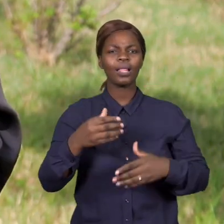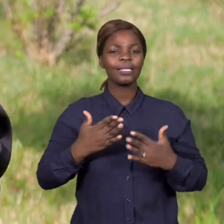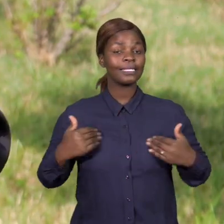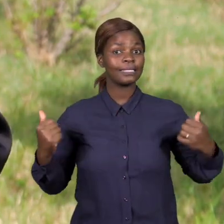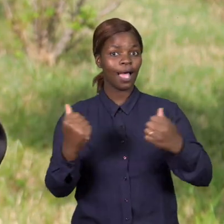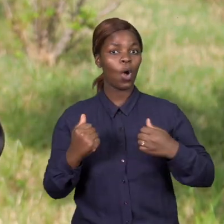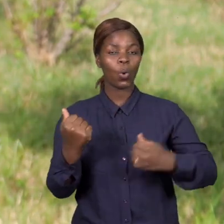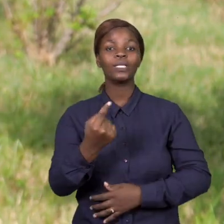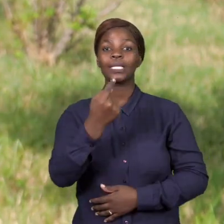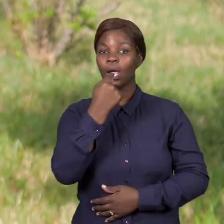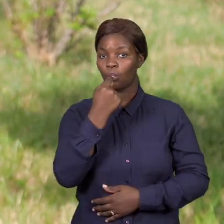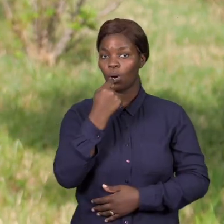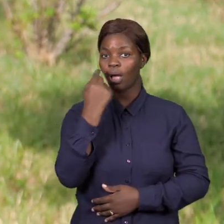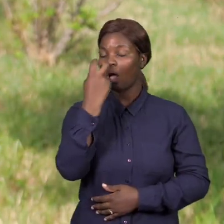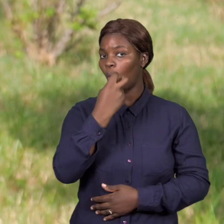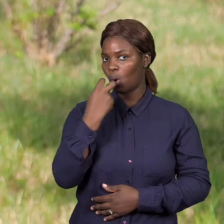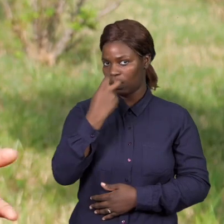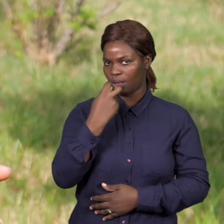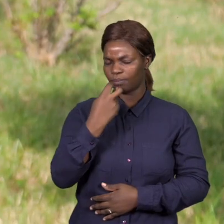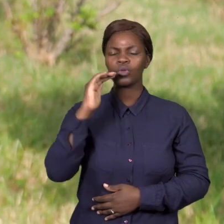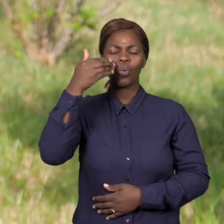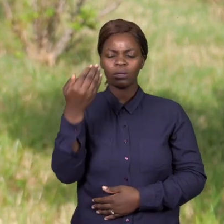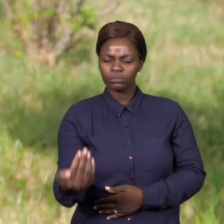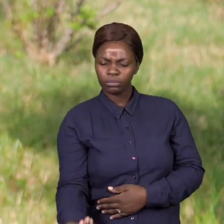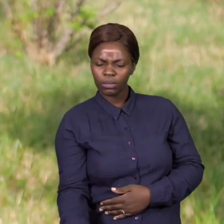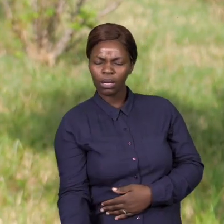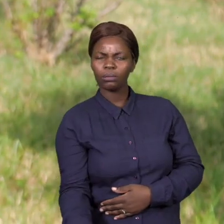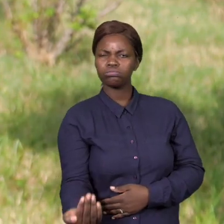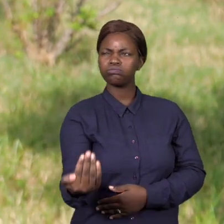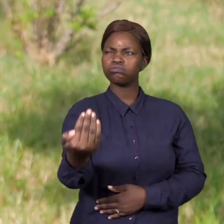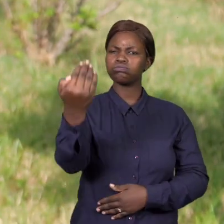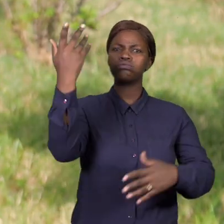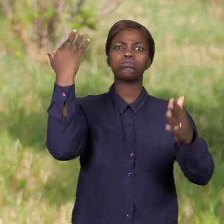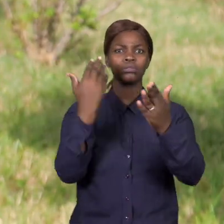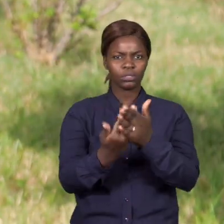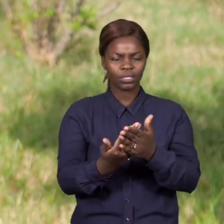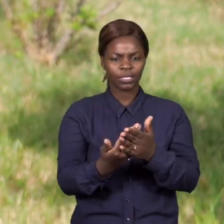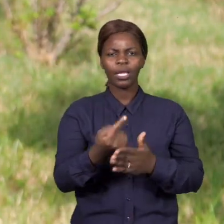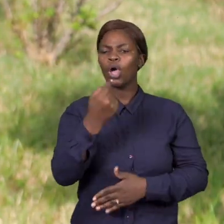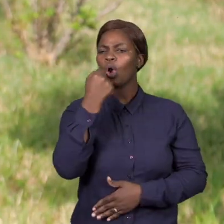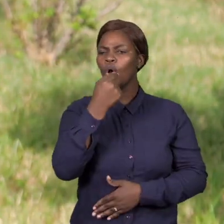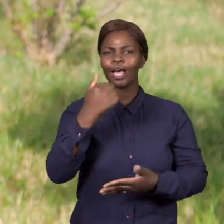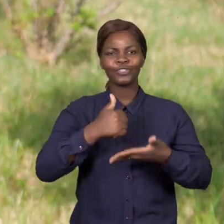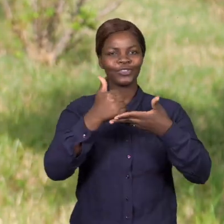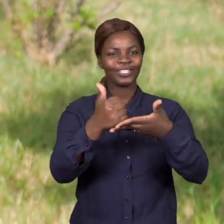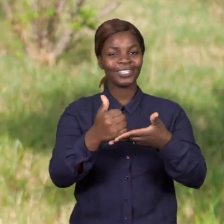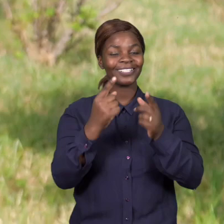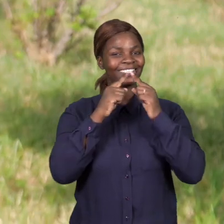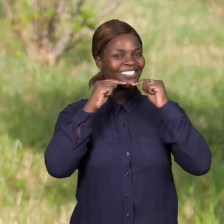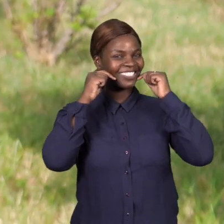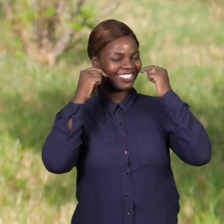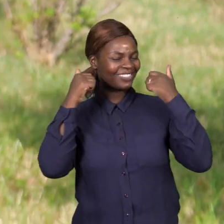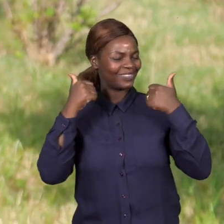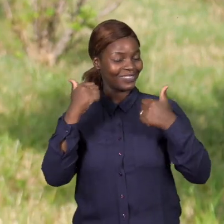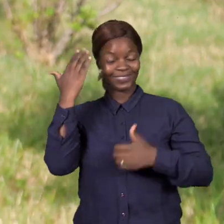dar atenção à saúde oral. Bom, desde a infância até a idade adulta, os cuidados com a boca não apenas promovem a